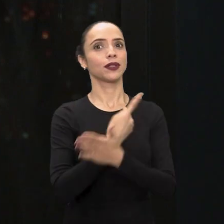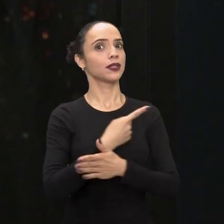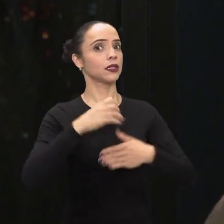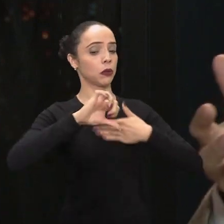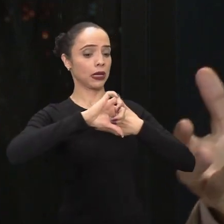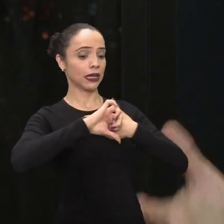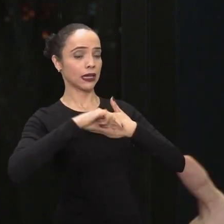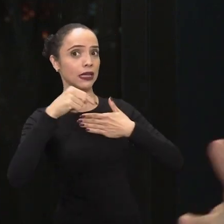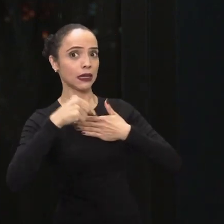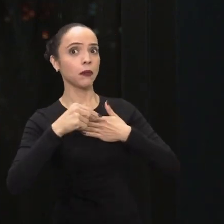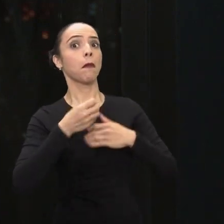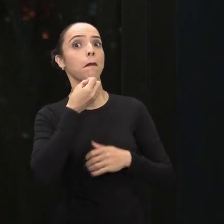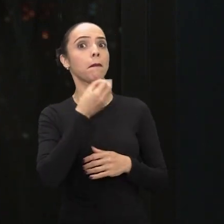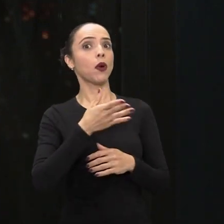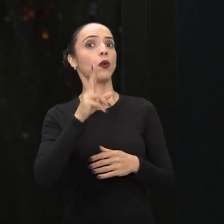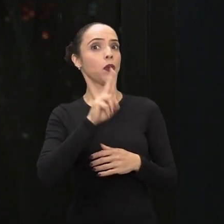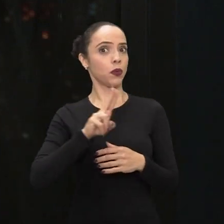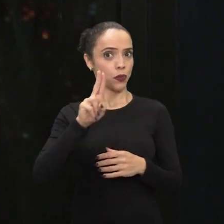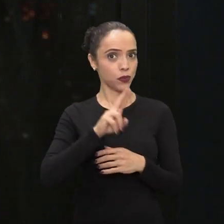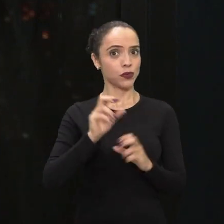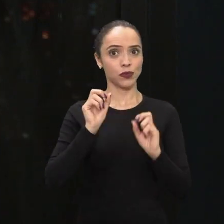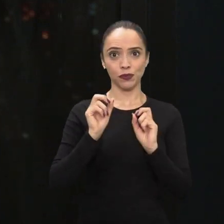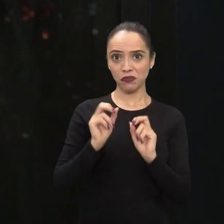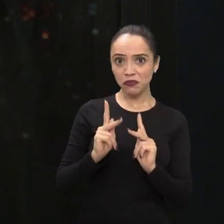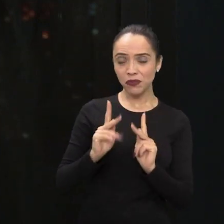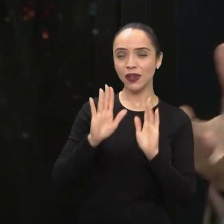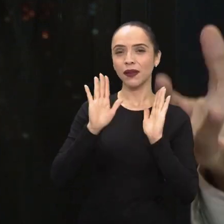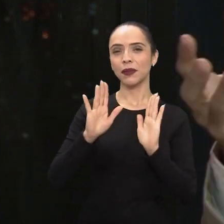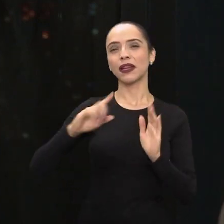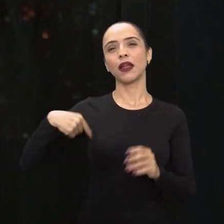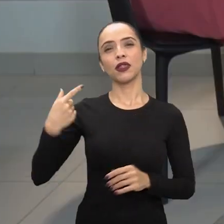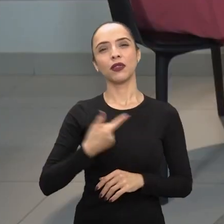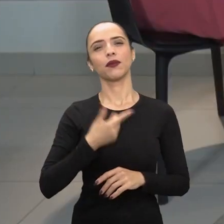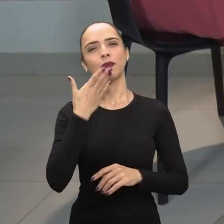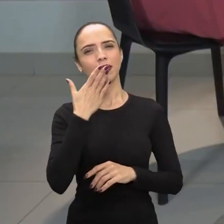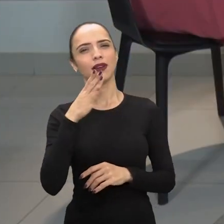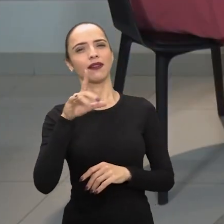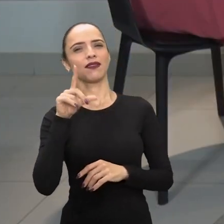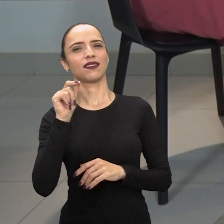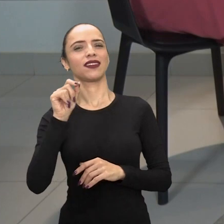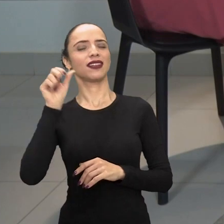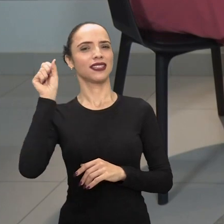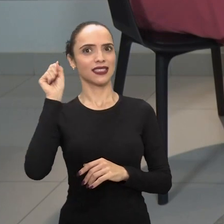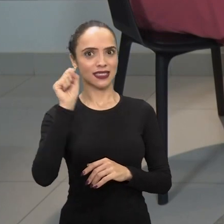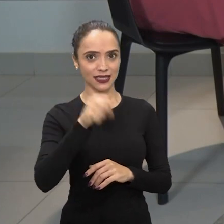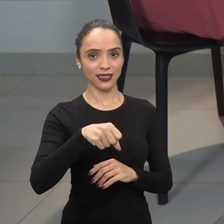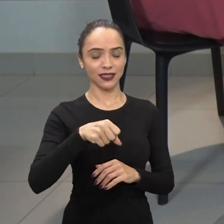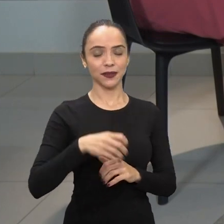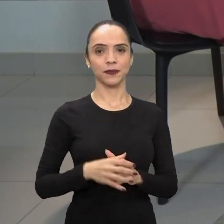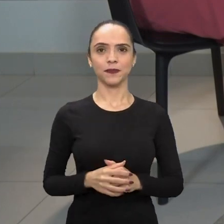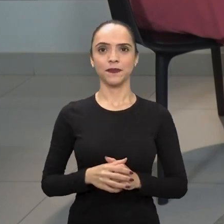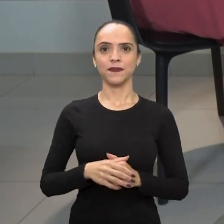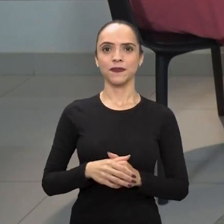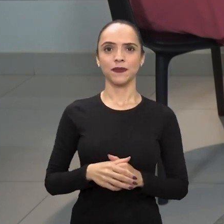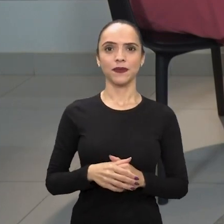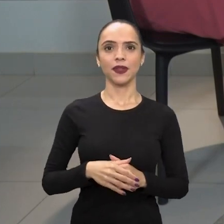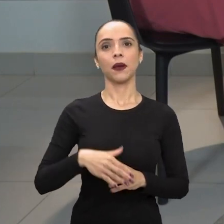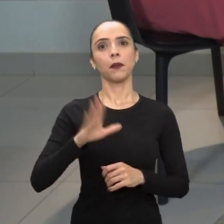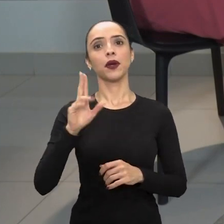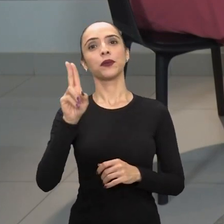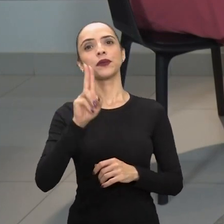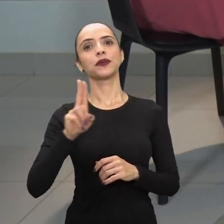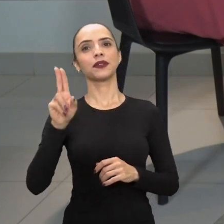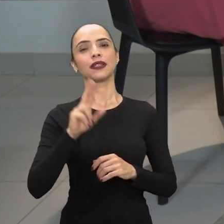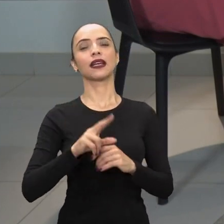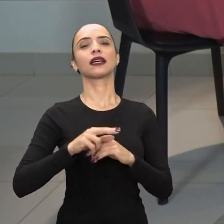crime né E que bom que se usa porque a gente também prefere né Professor dava de forma primordial muito mais o uso de